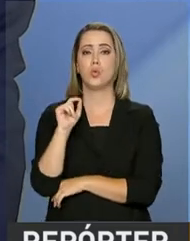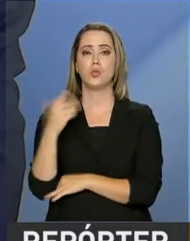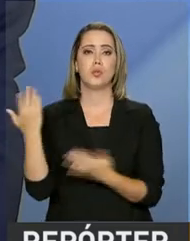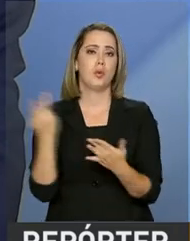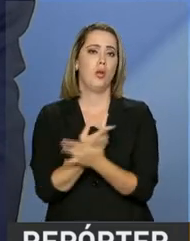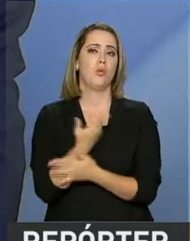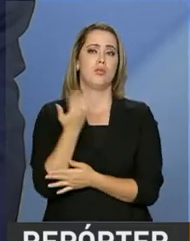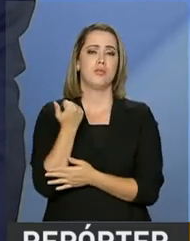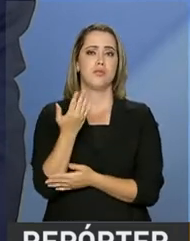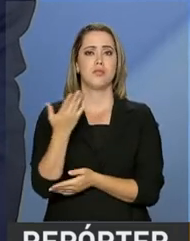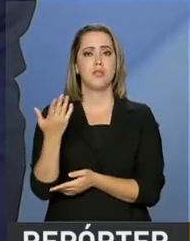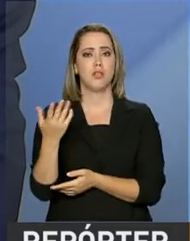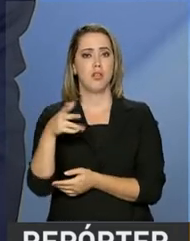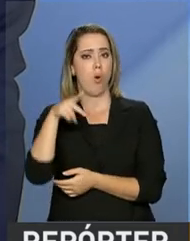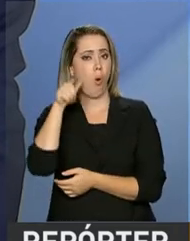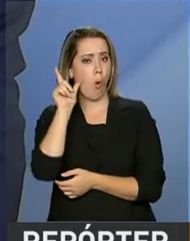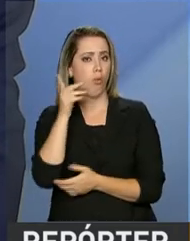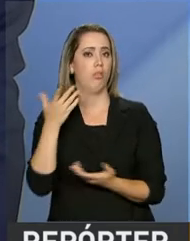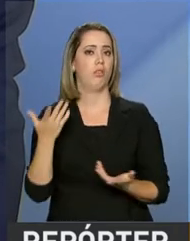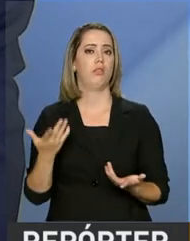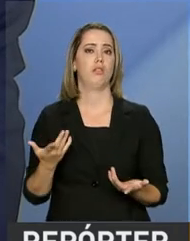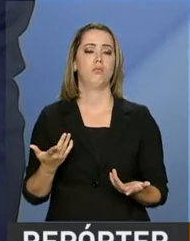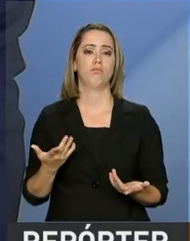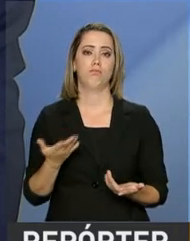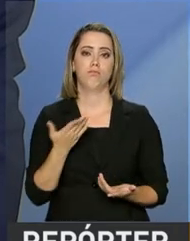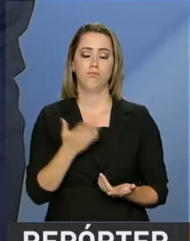fatos acontecidos no dia de ontem